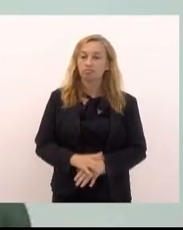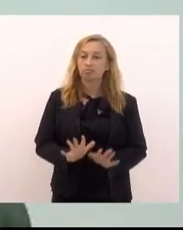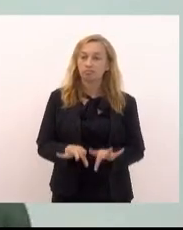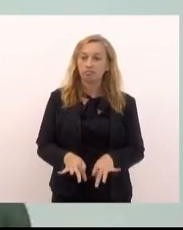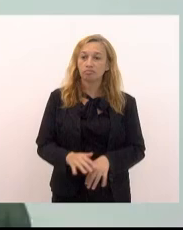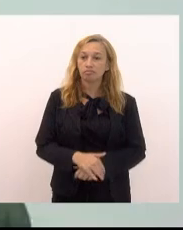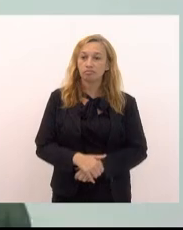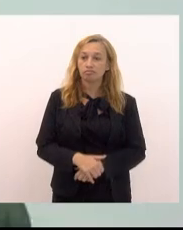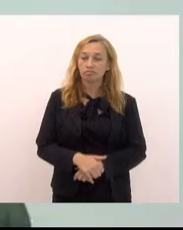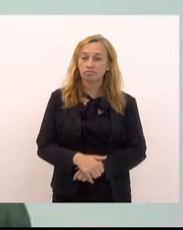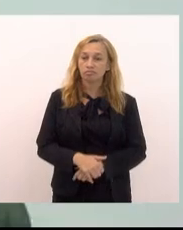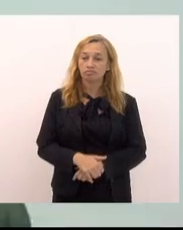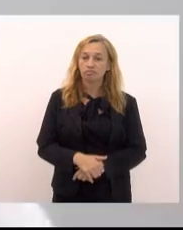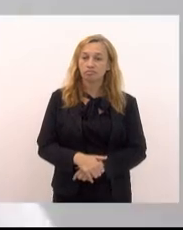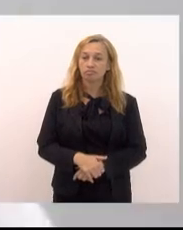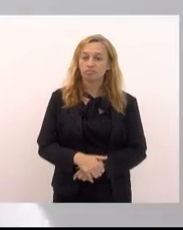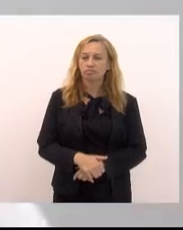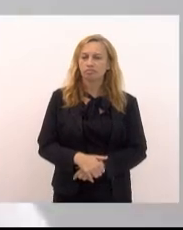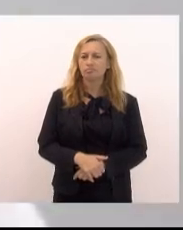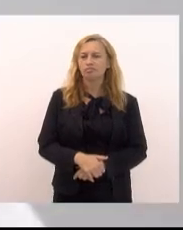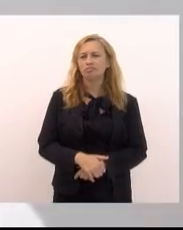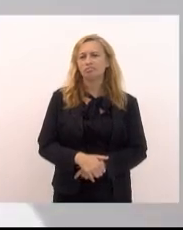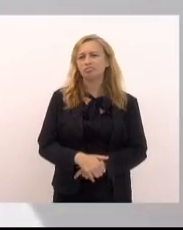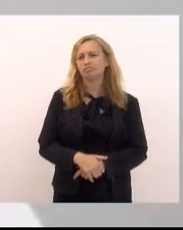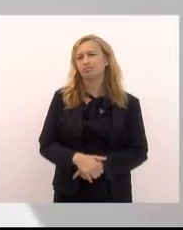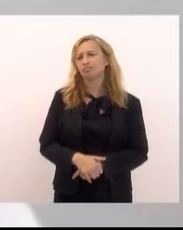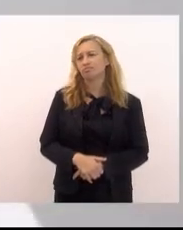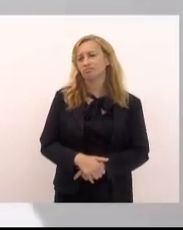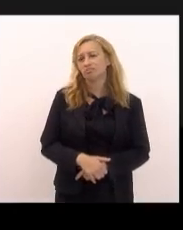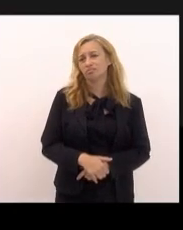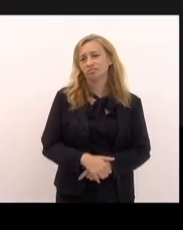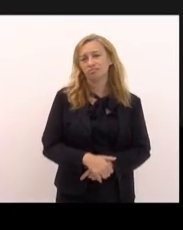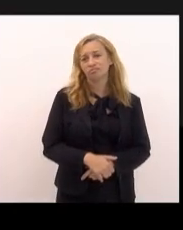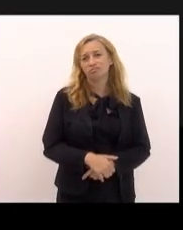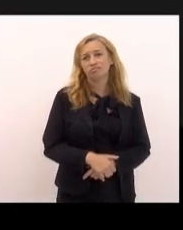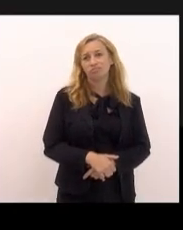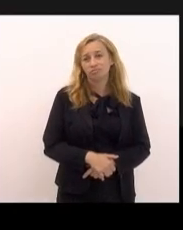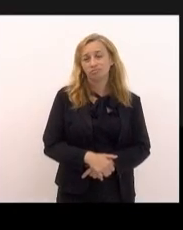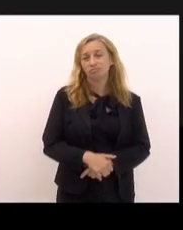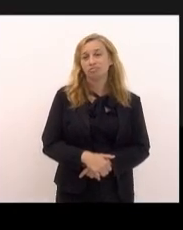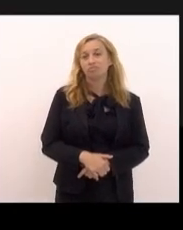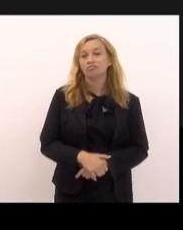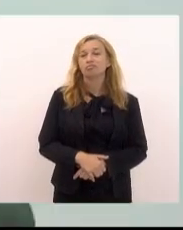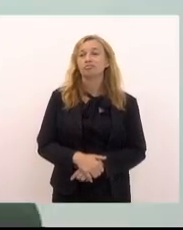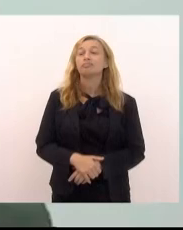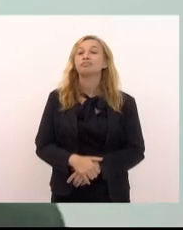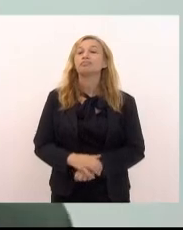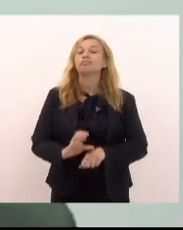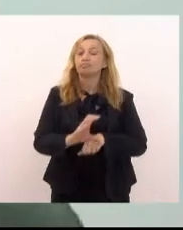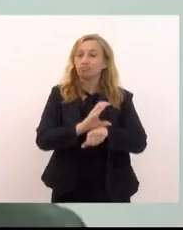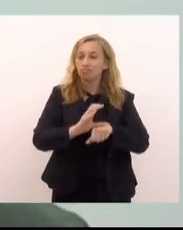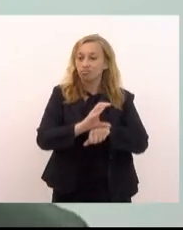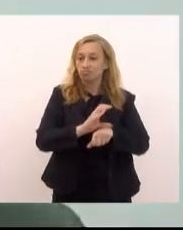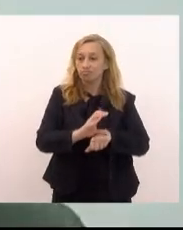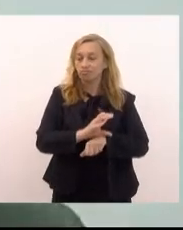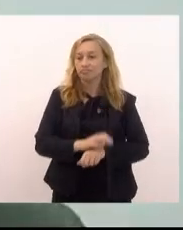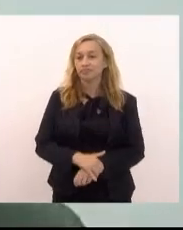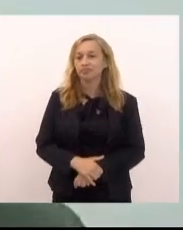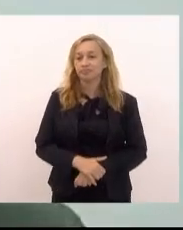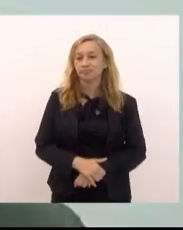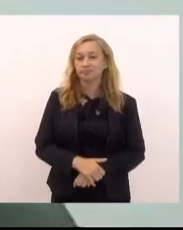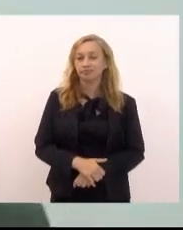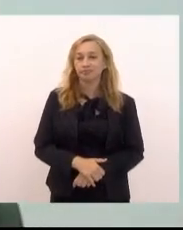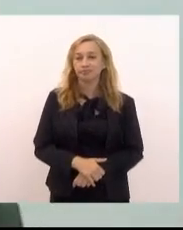terminar... Me dá uma parte depois, não, deputado. Existe um princípio constitucional